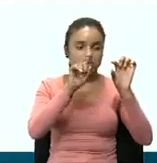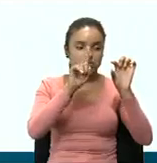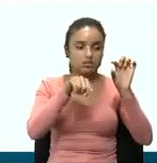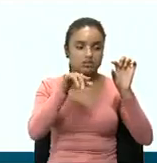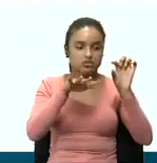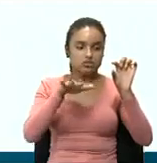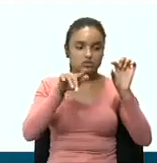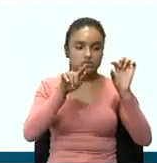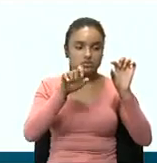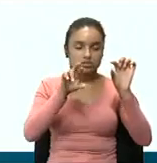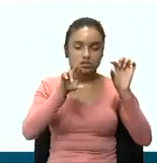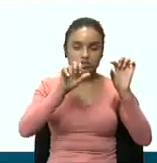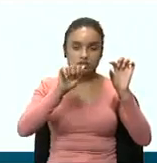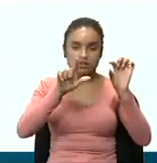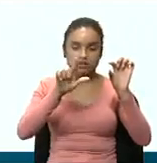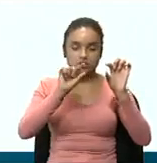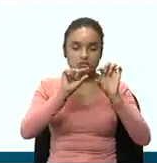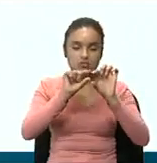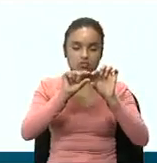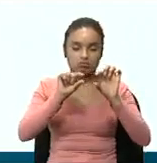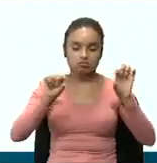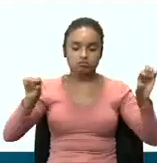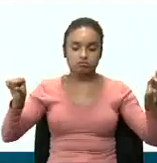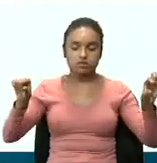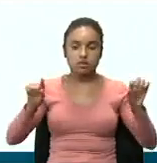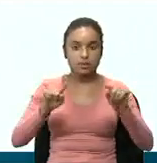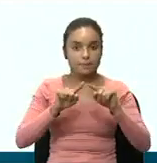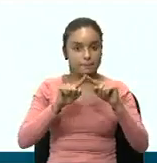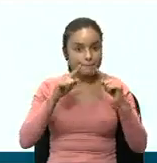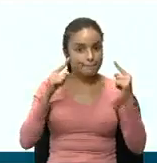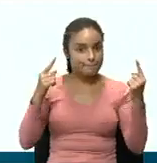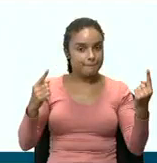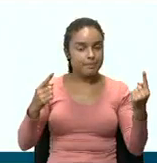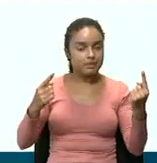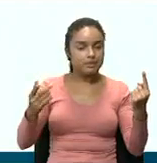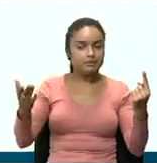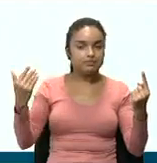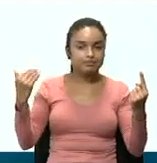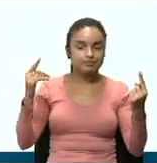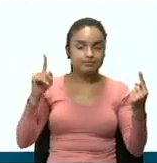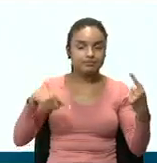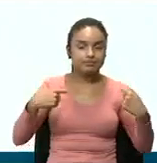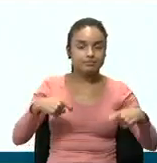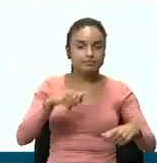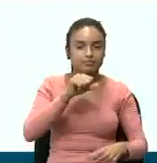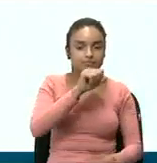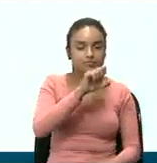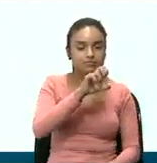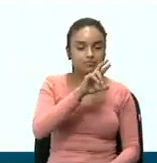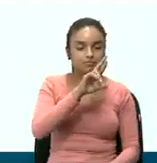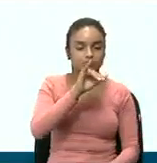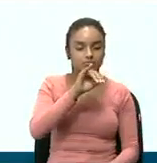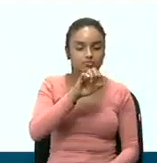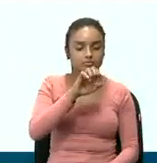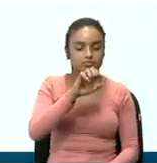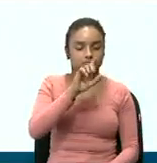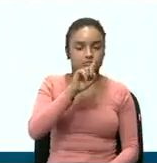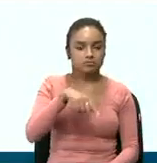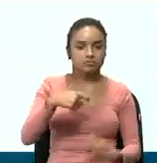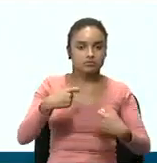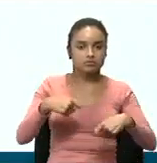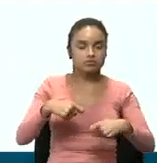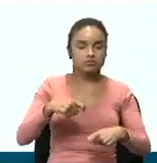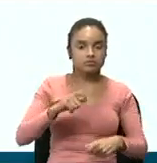geral dessa série. Só que, antes disso, a série tem que ser decrescente.